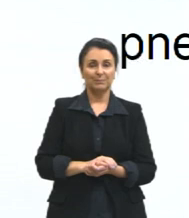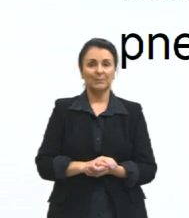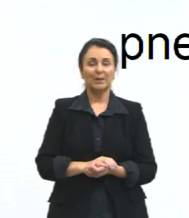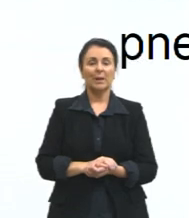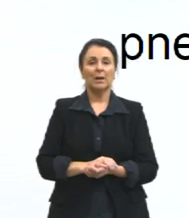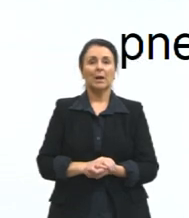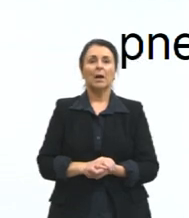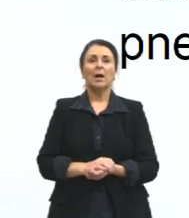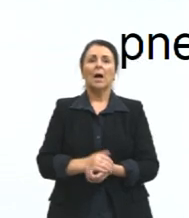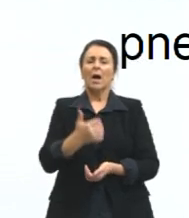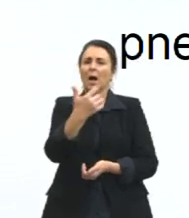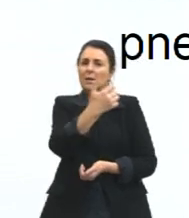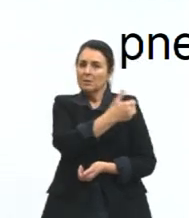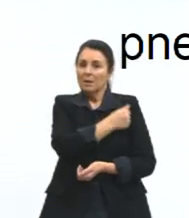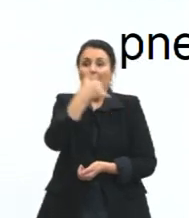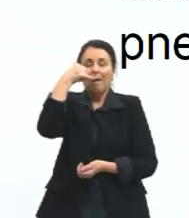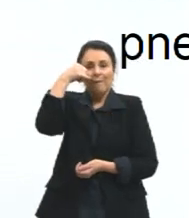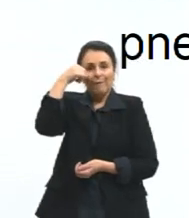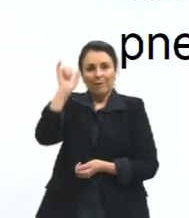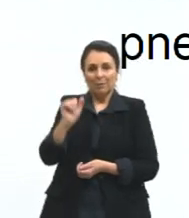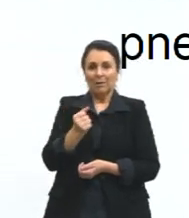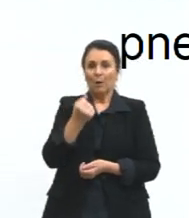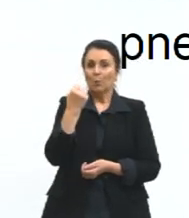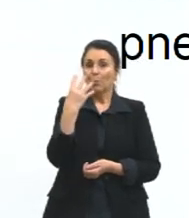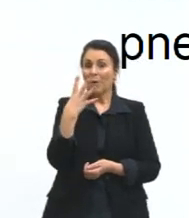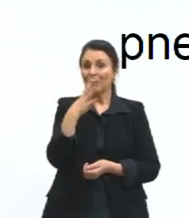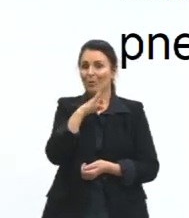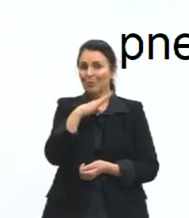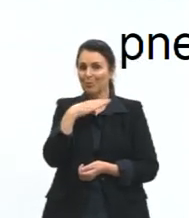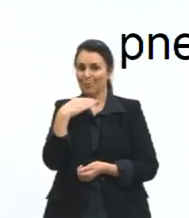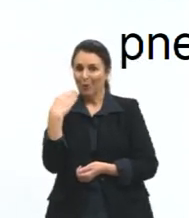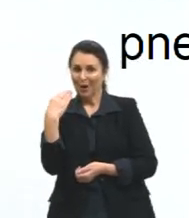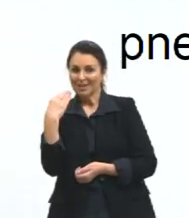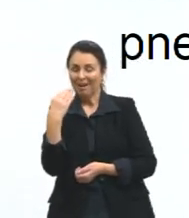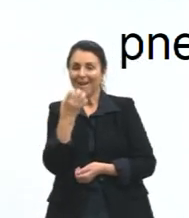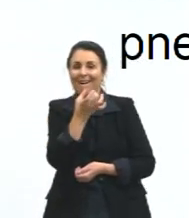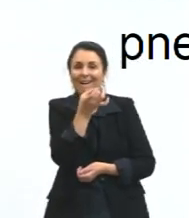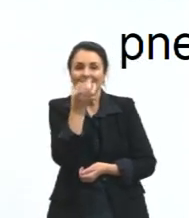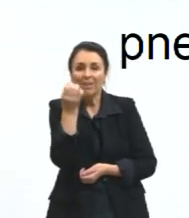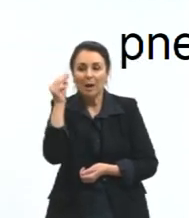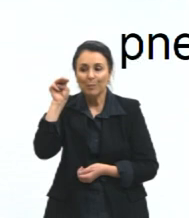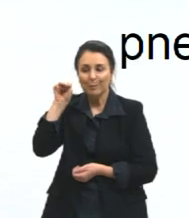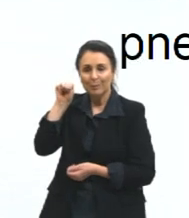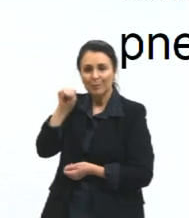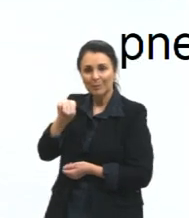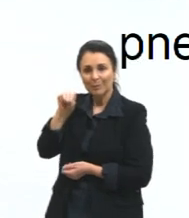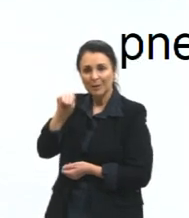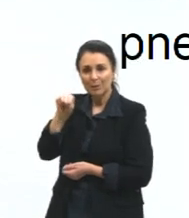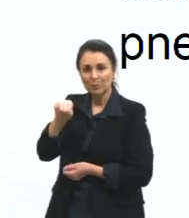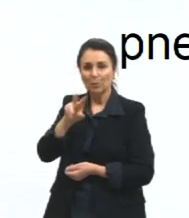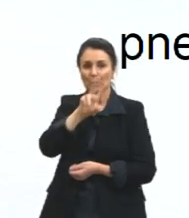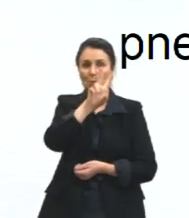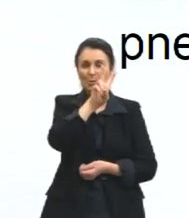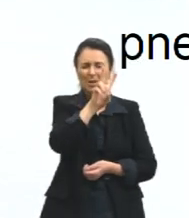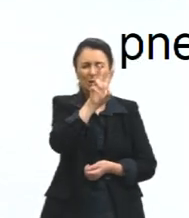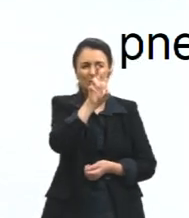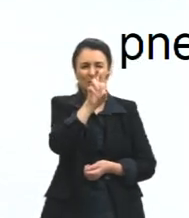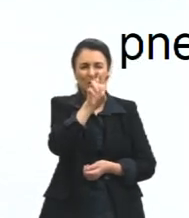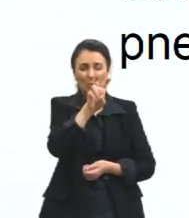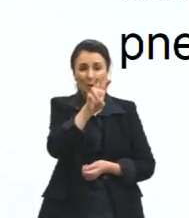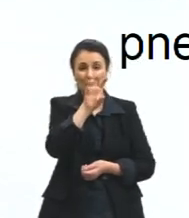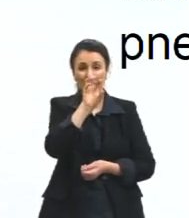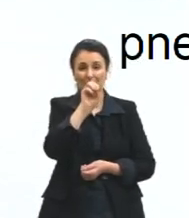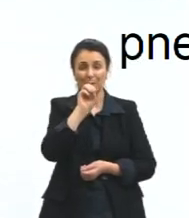As vacinas, então, elas evitam 4 mortes por minuto e poupam cerca de 250 milhões de reais